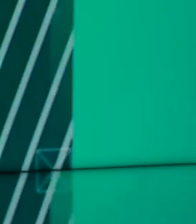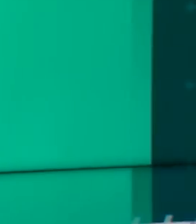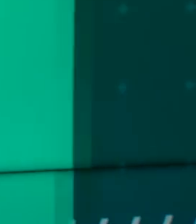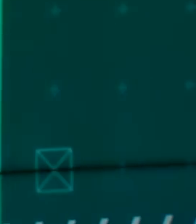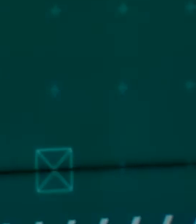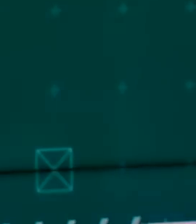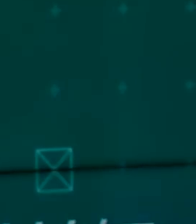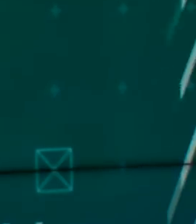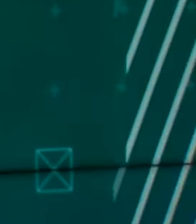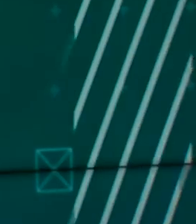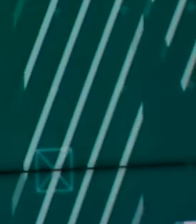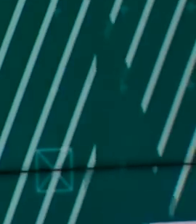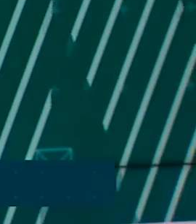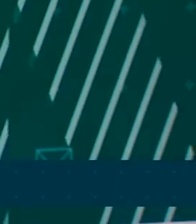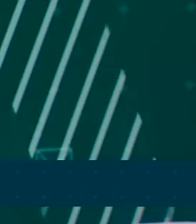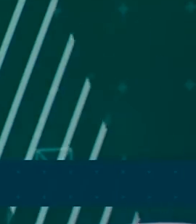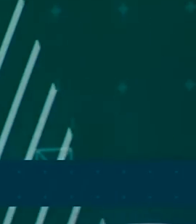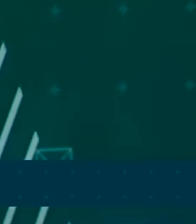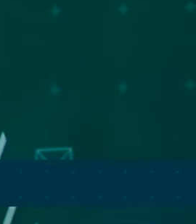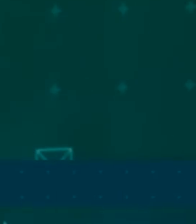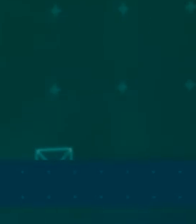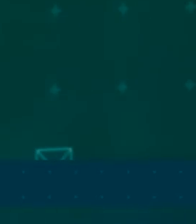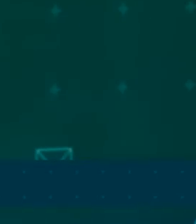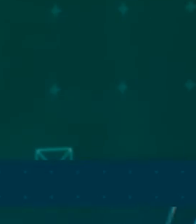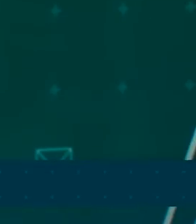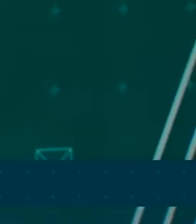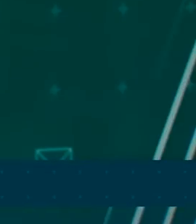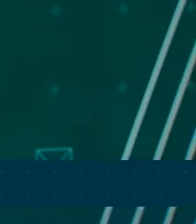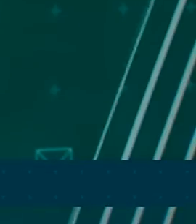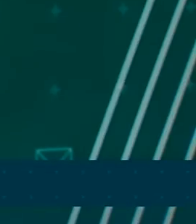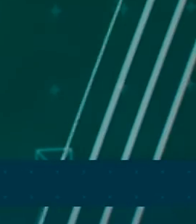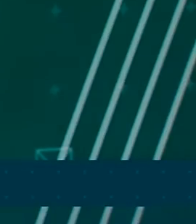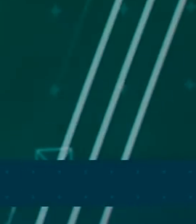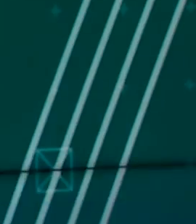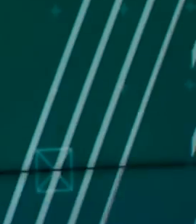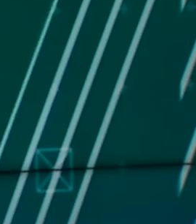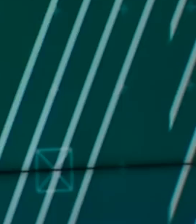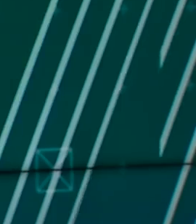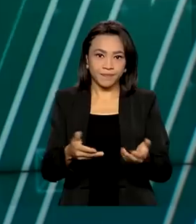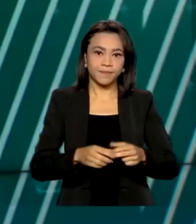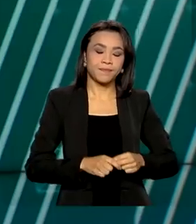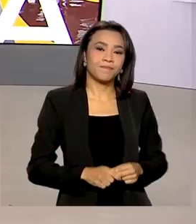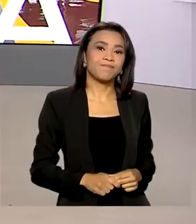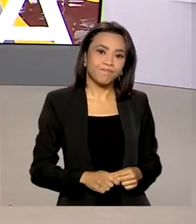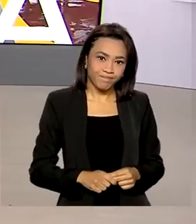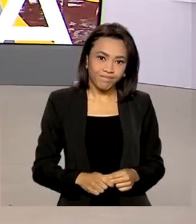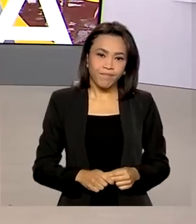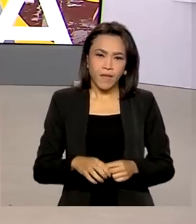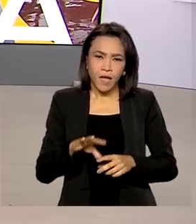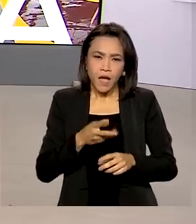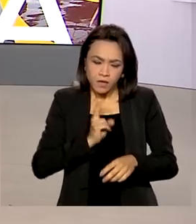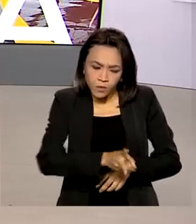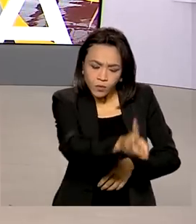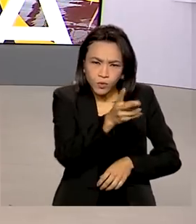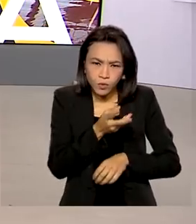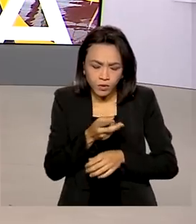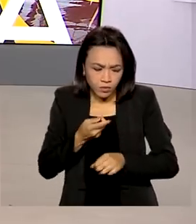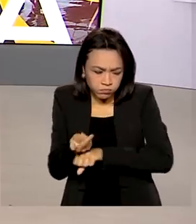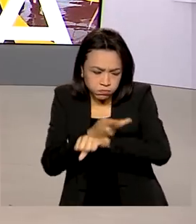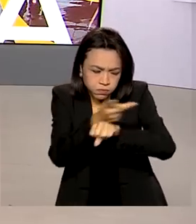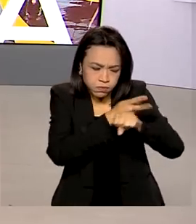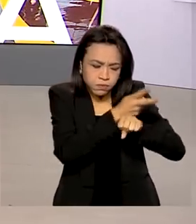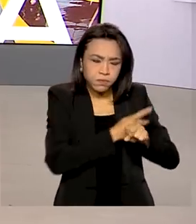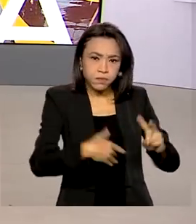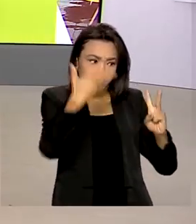São 8 horas da manhã, nós estamos ao vivo também pelas redes sociais. As buscas pelo indigenista